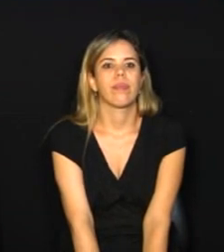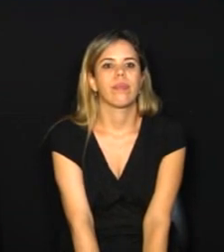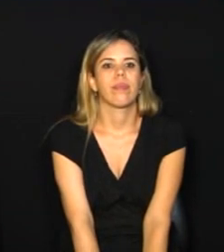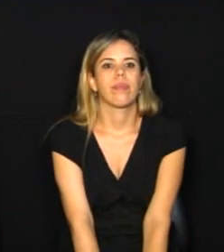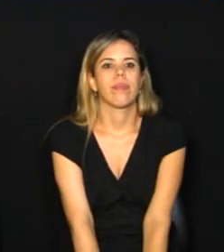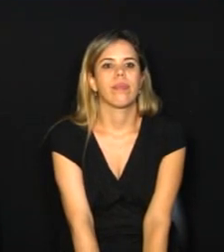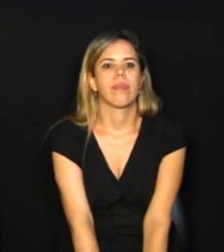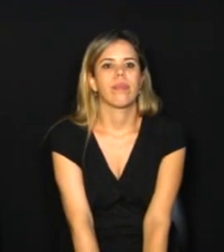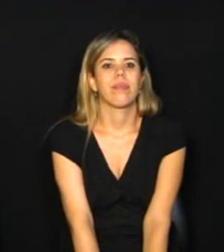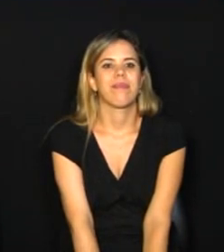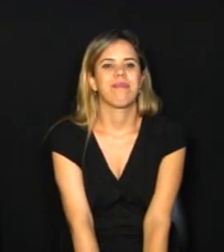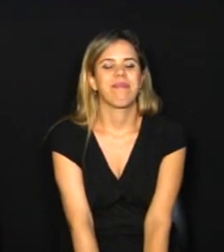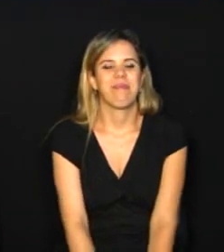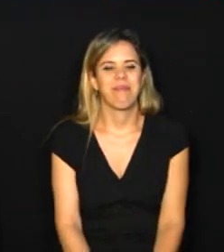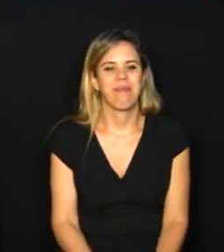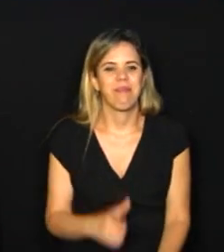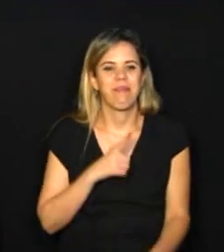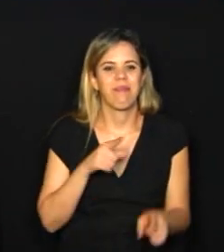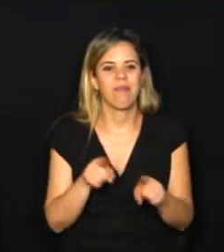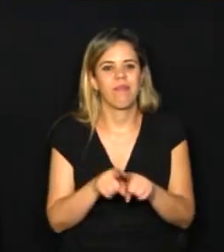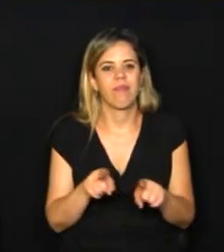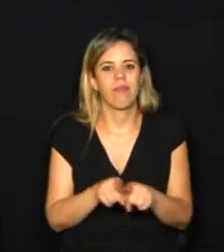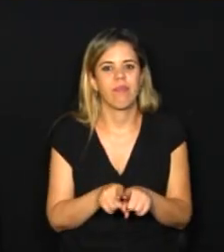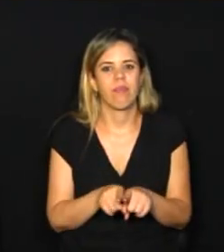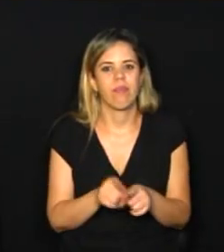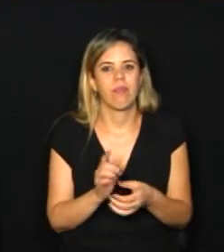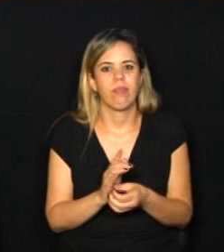Olha, então a gente tem também aí